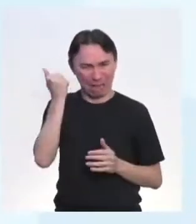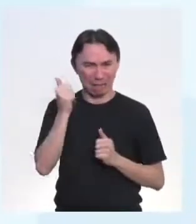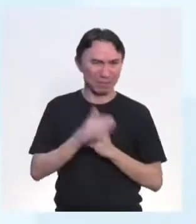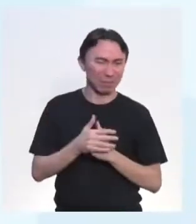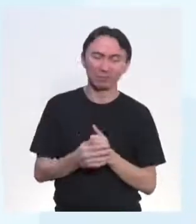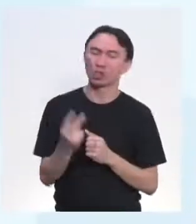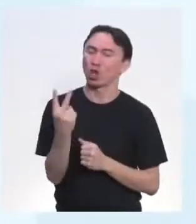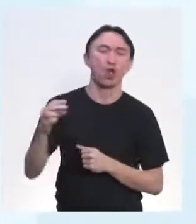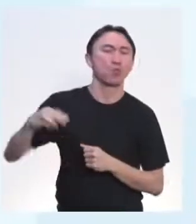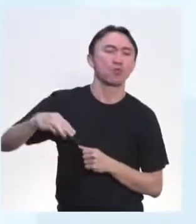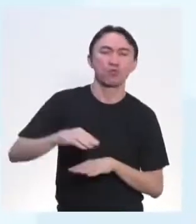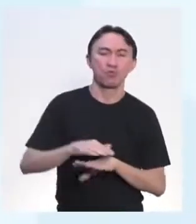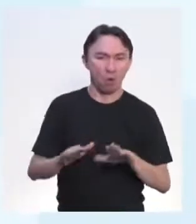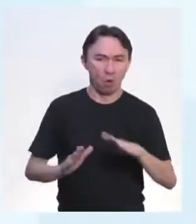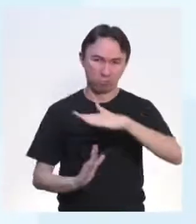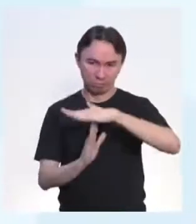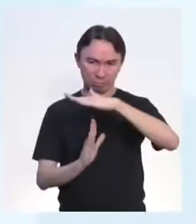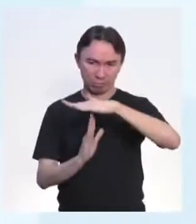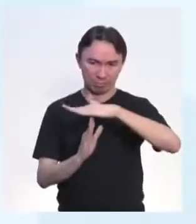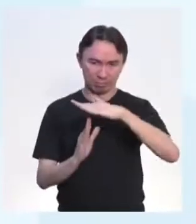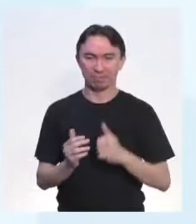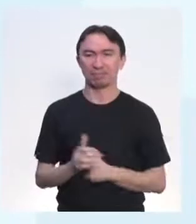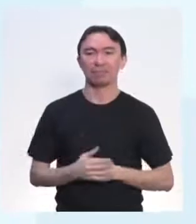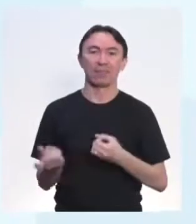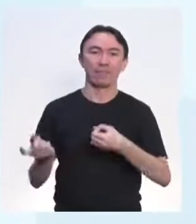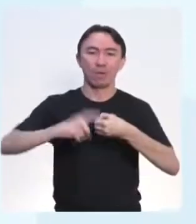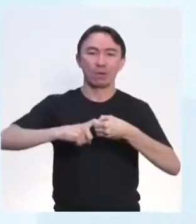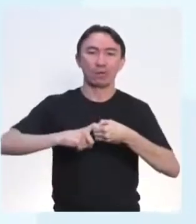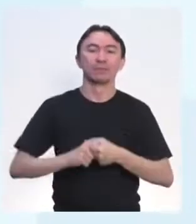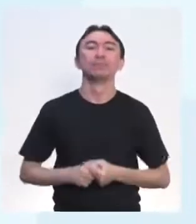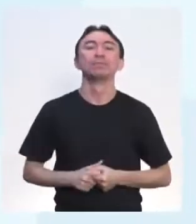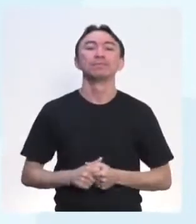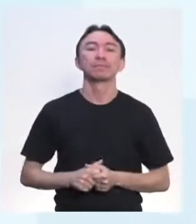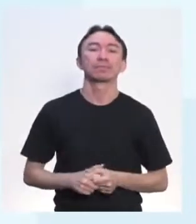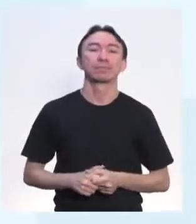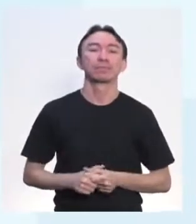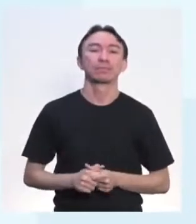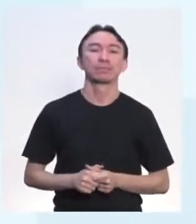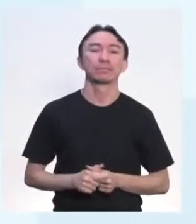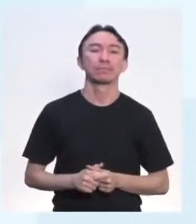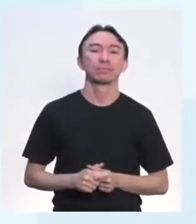minutos. Muito bem, então daqui 2 minutos voltamos, pessoal. Capricha.